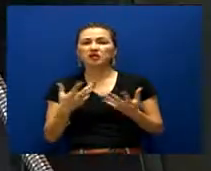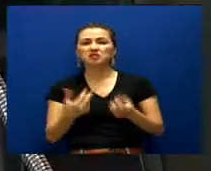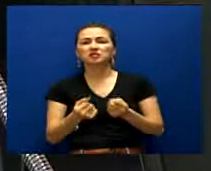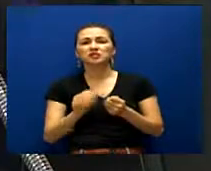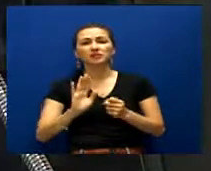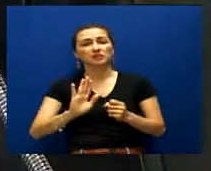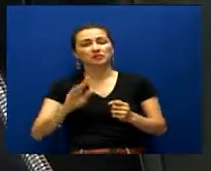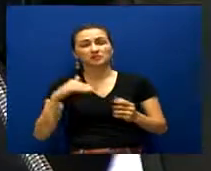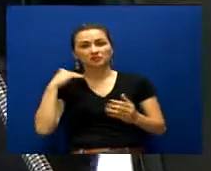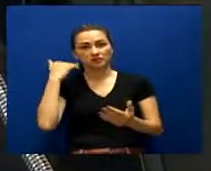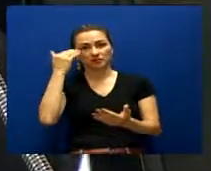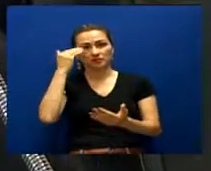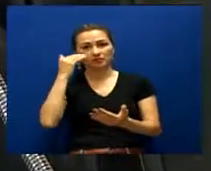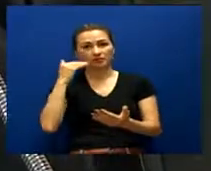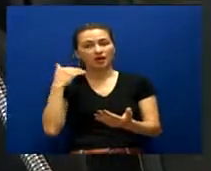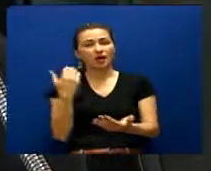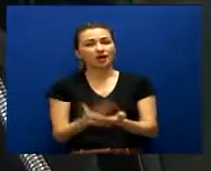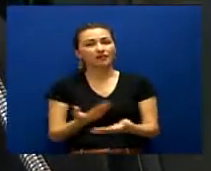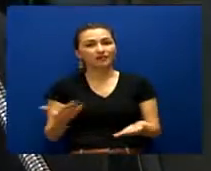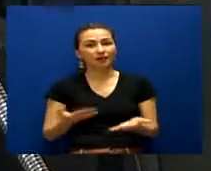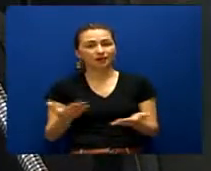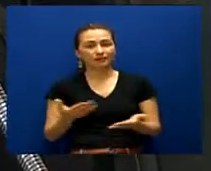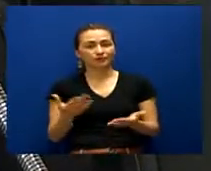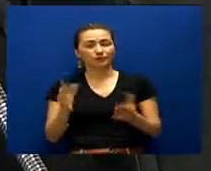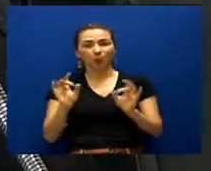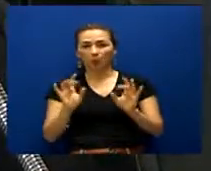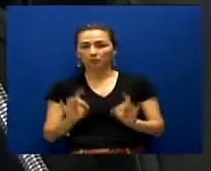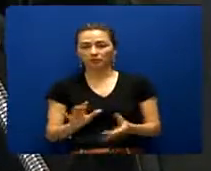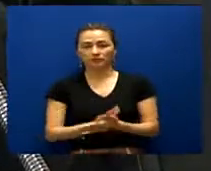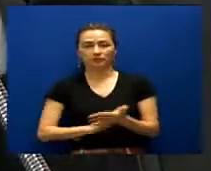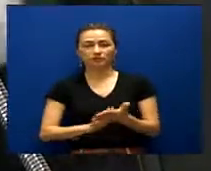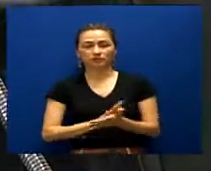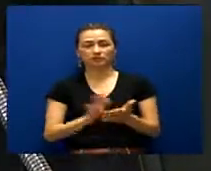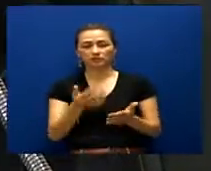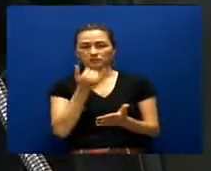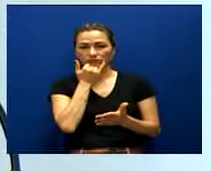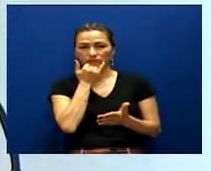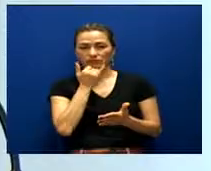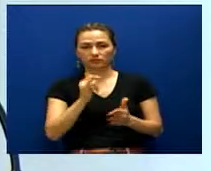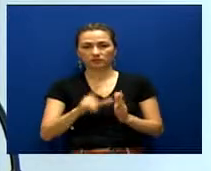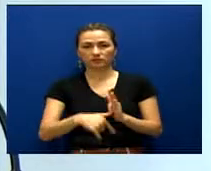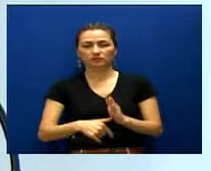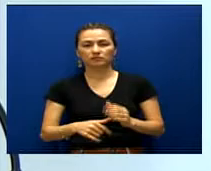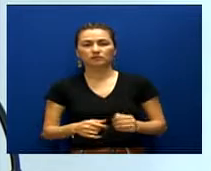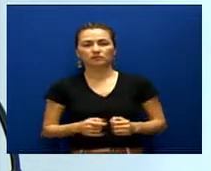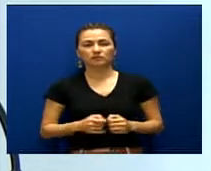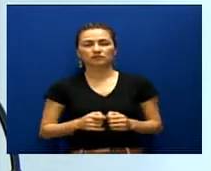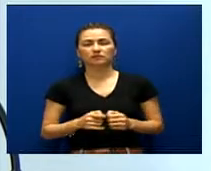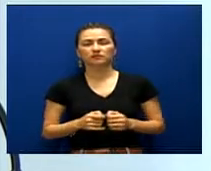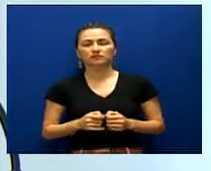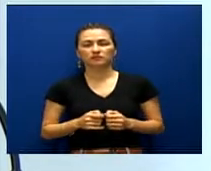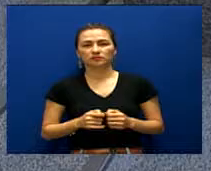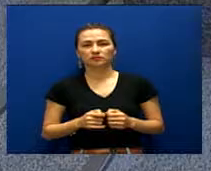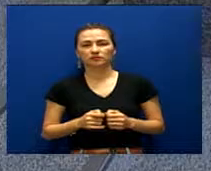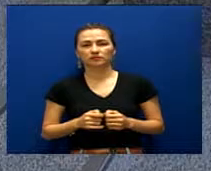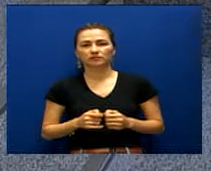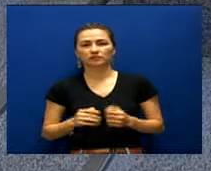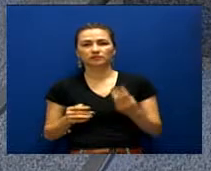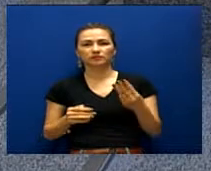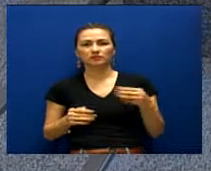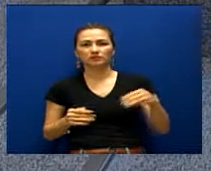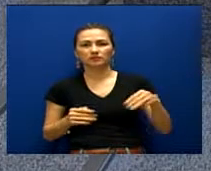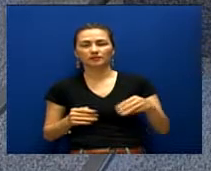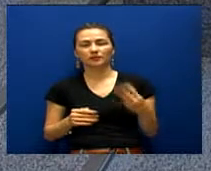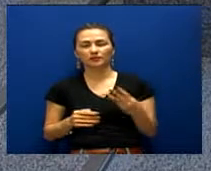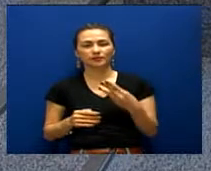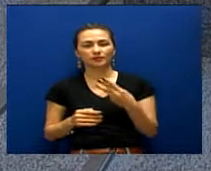deputados. Muito obrigado. Para que ajude também nesse trabalho. Desculpe eu atravessar. Muito obrigado, viu? Eu sei que não adianta deixar só 3 minutos para o